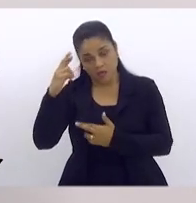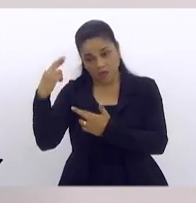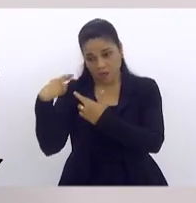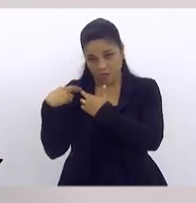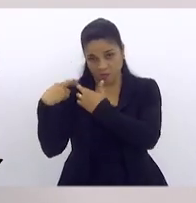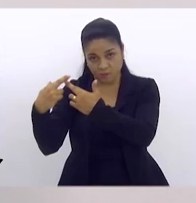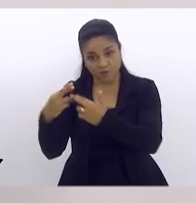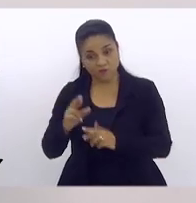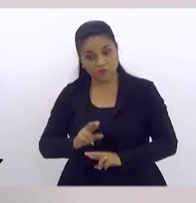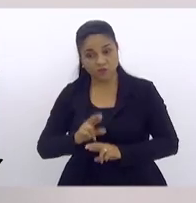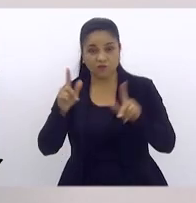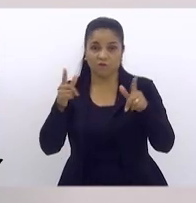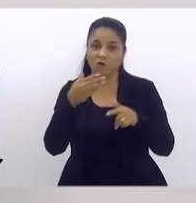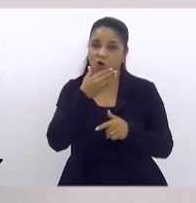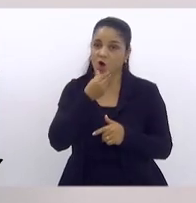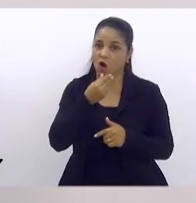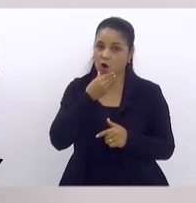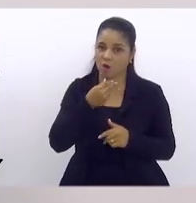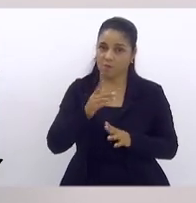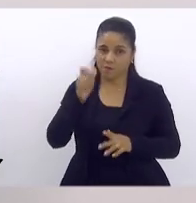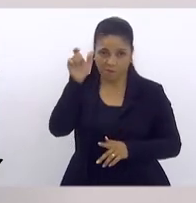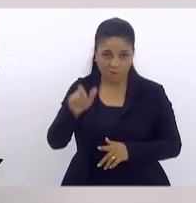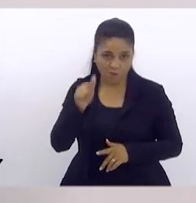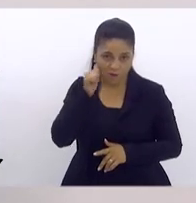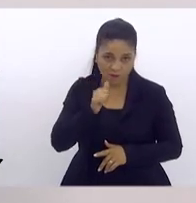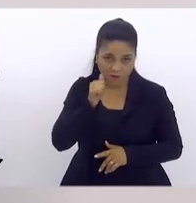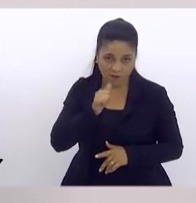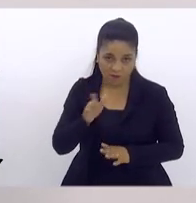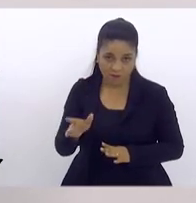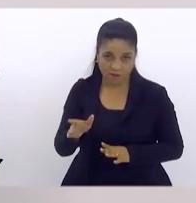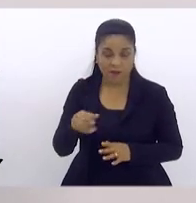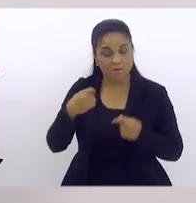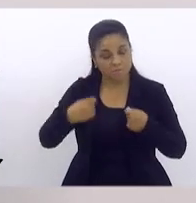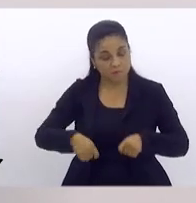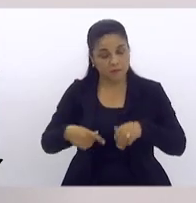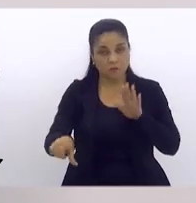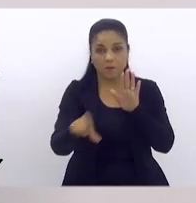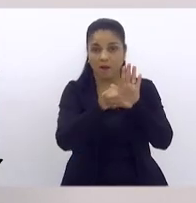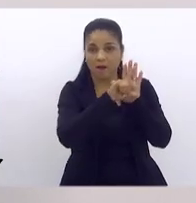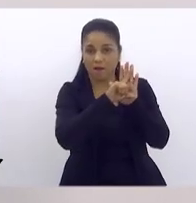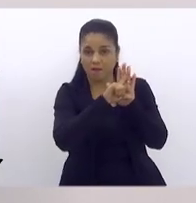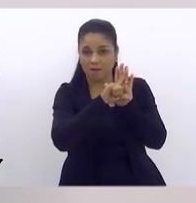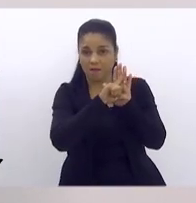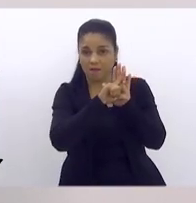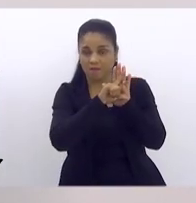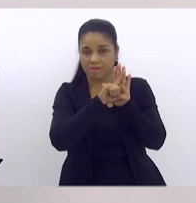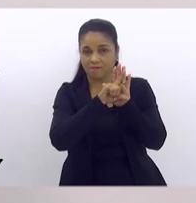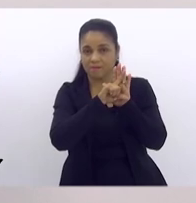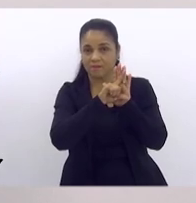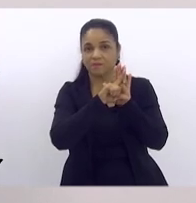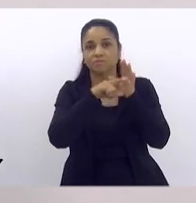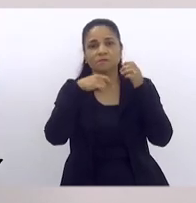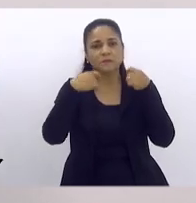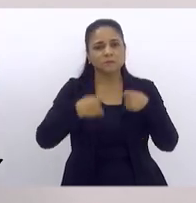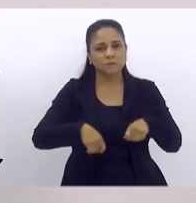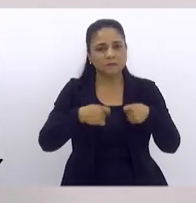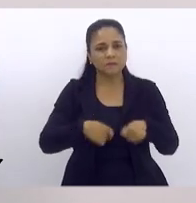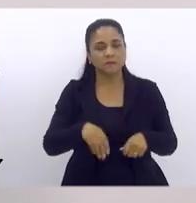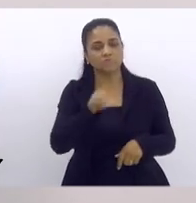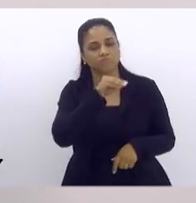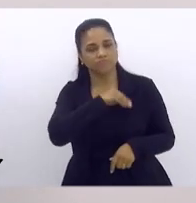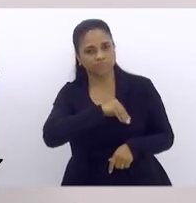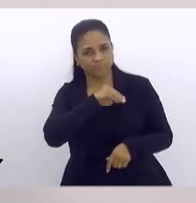então ela precisa de uma legislação que lhe dê acesso a maior remuneração